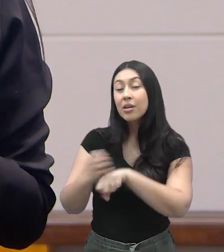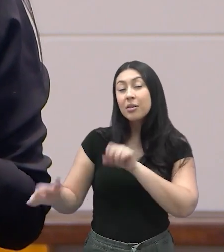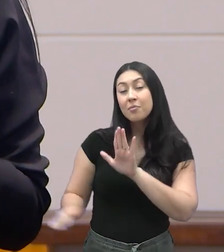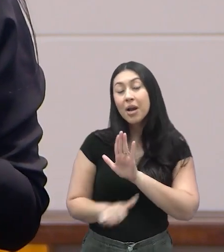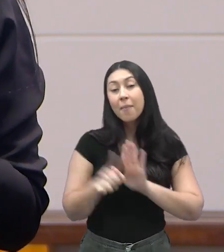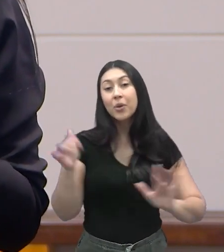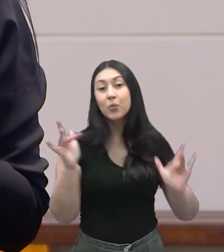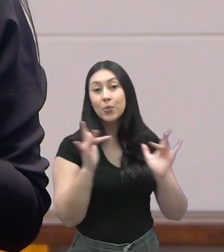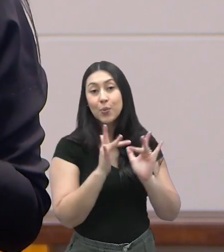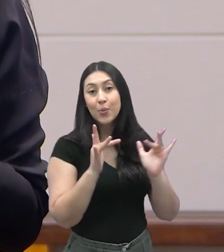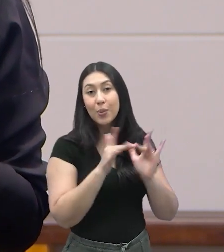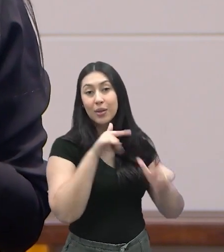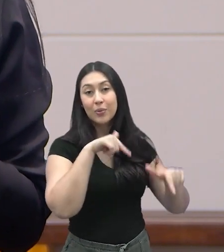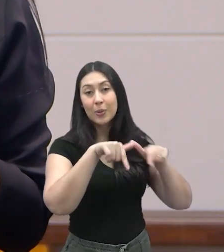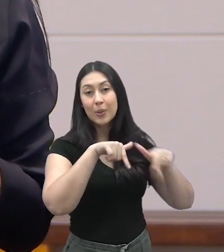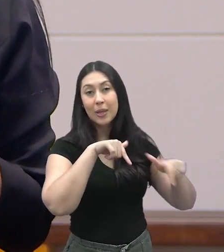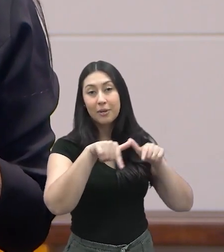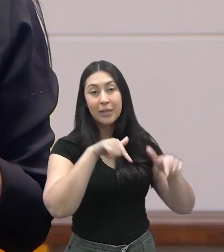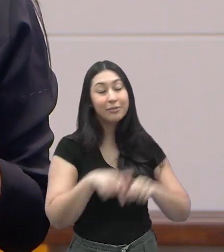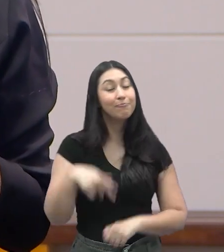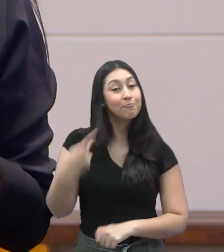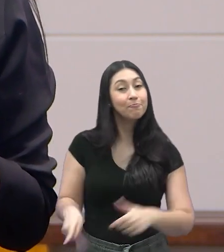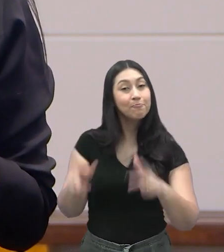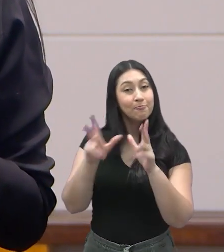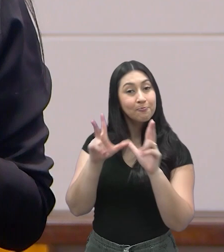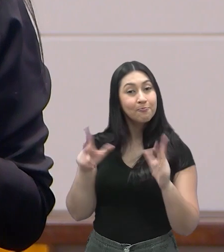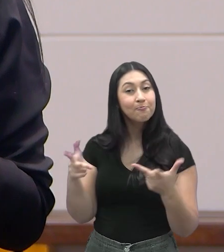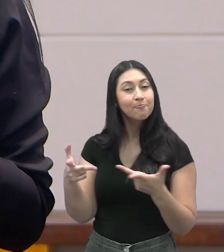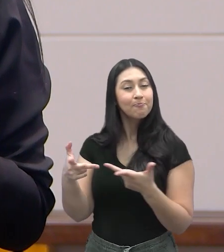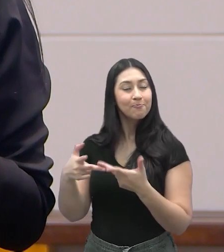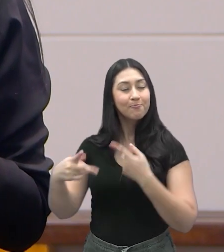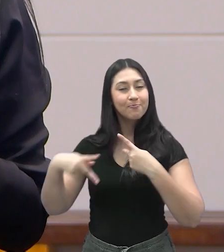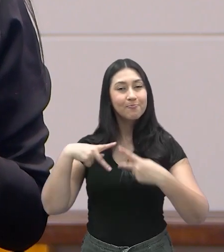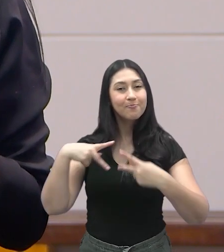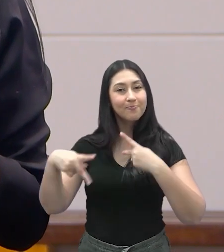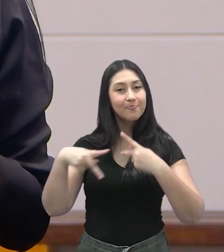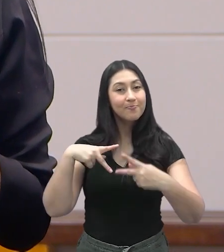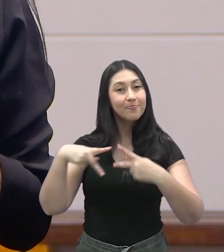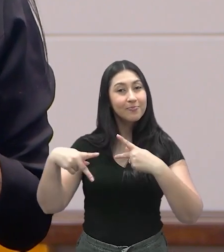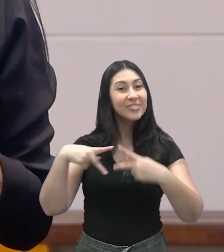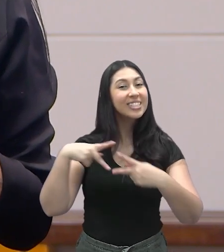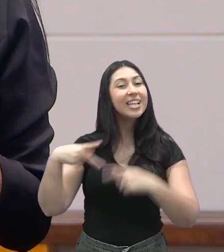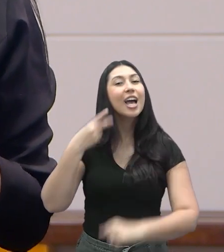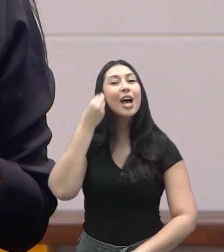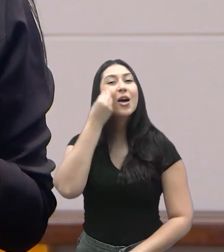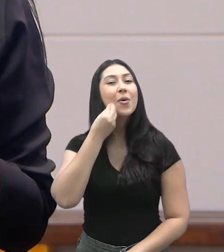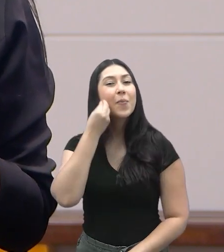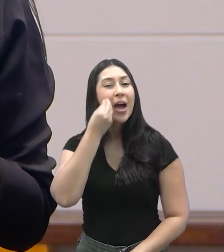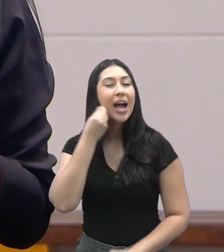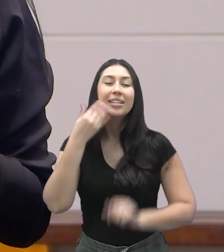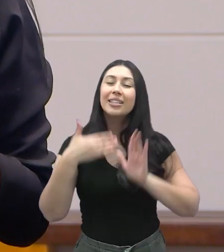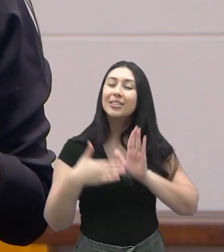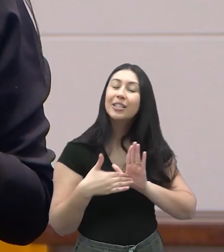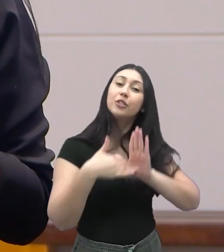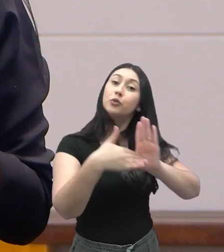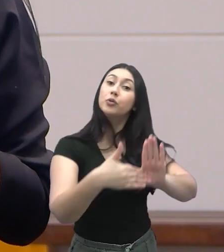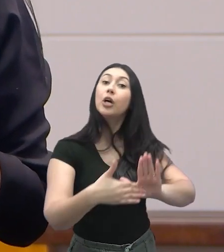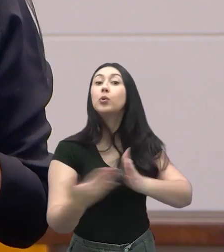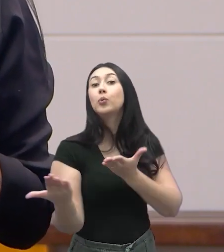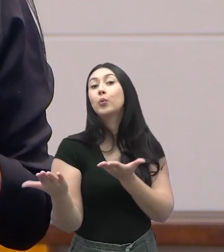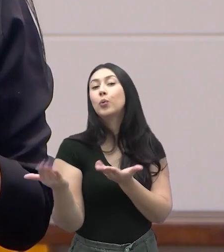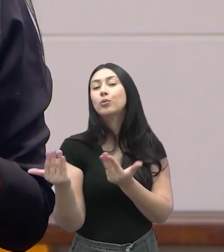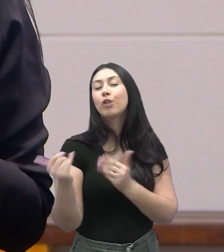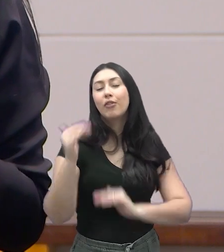primeiro contato com o mercado de trabalho. E aqui, na Câmara Municipal de São José dos Campos, essa experiência tem ajudado